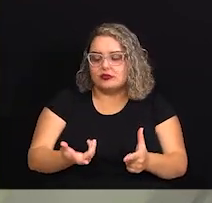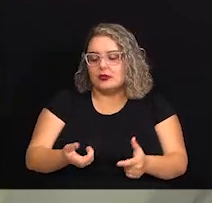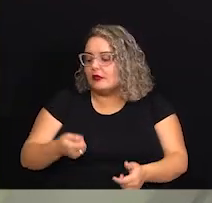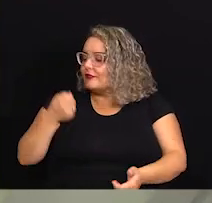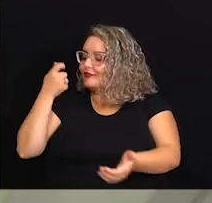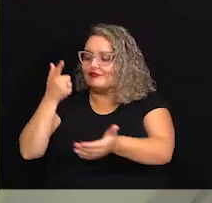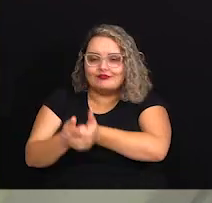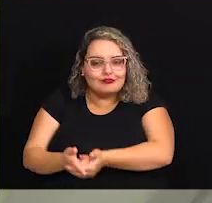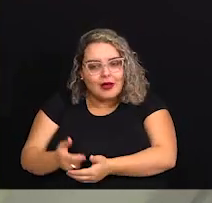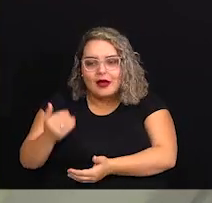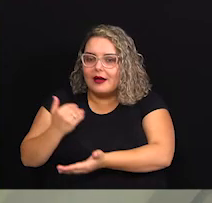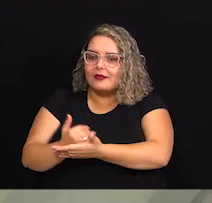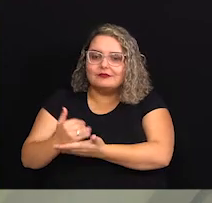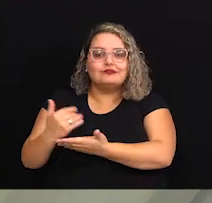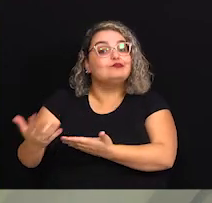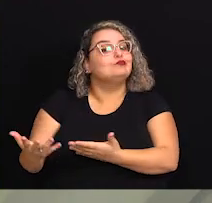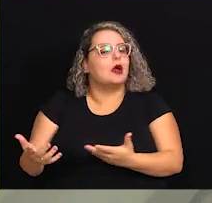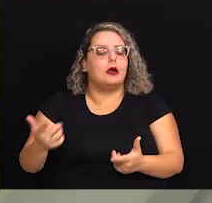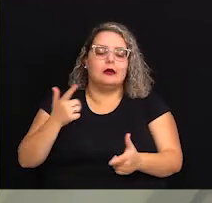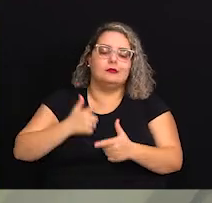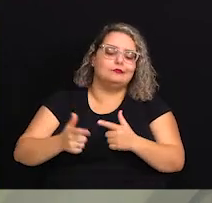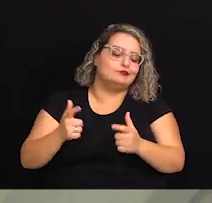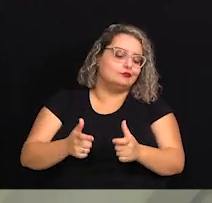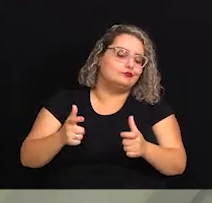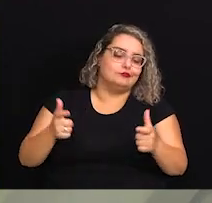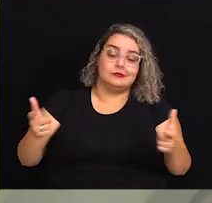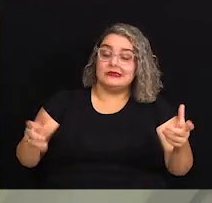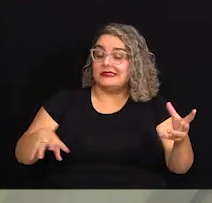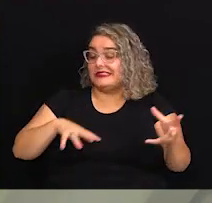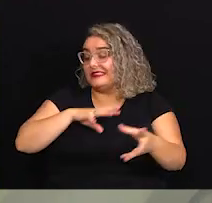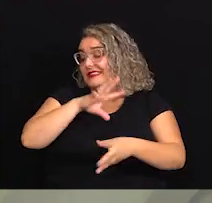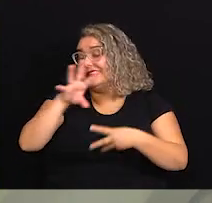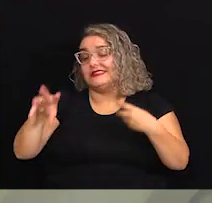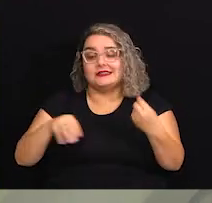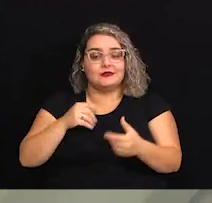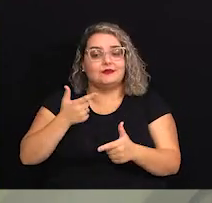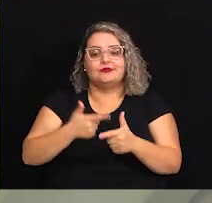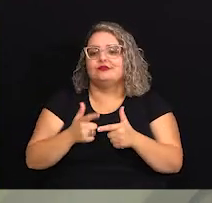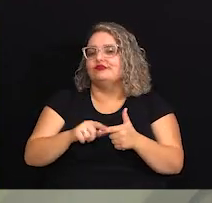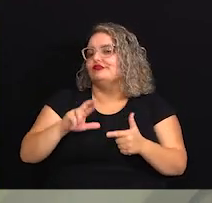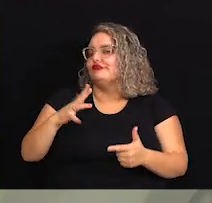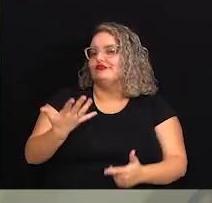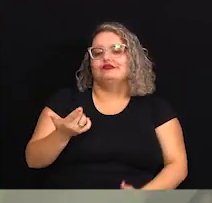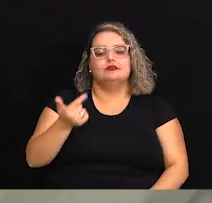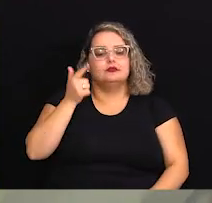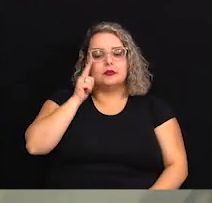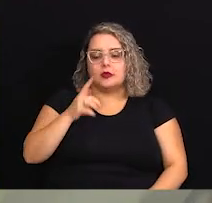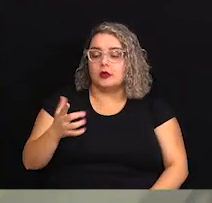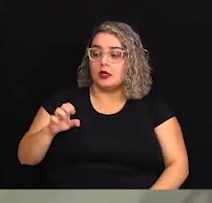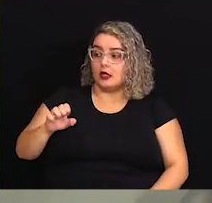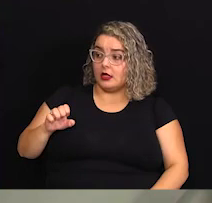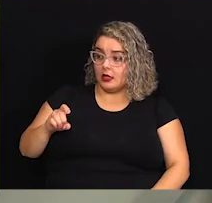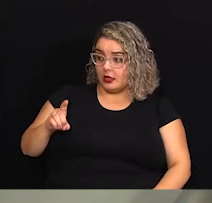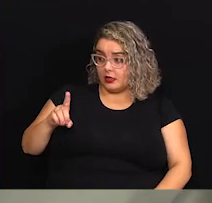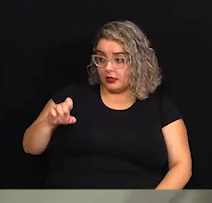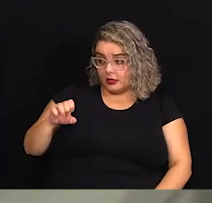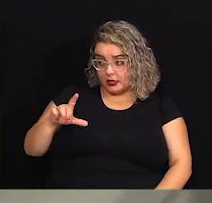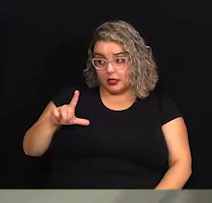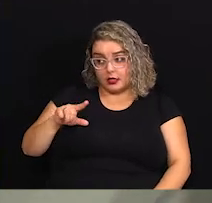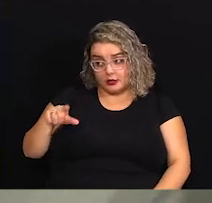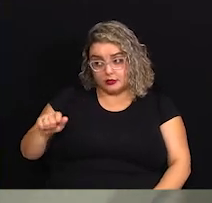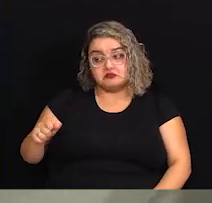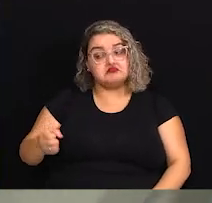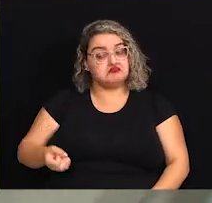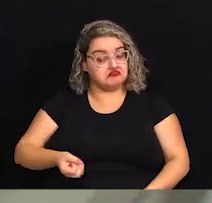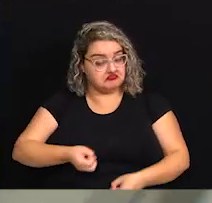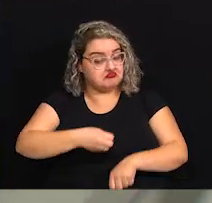aumenta. E isso acaba virando uma bola de neve e a pessoa só se enrola em vez de resolver o problema. Delza deu dicas